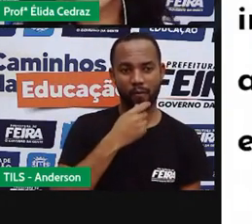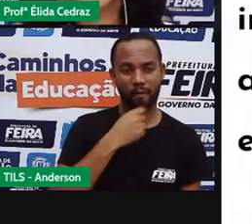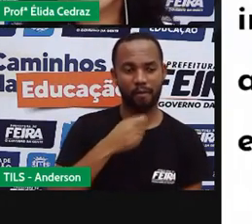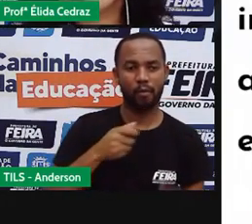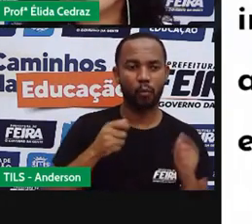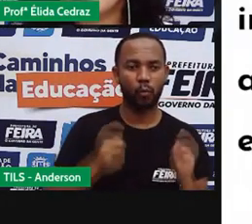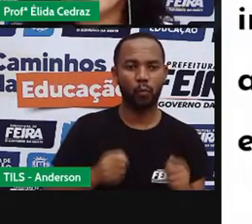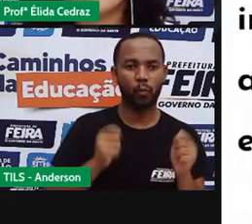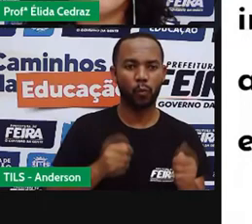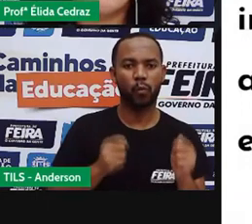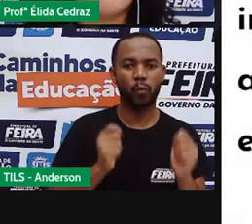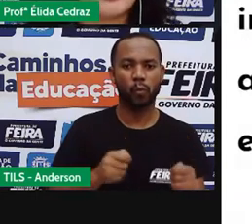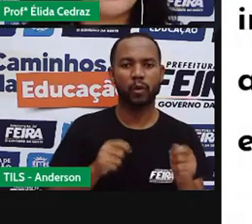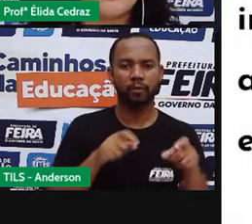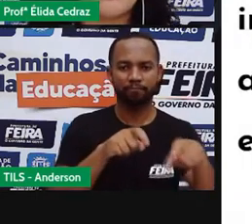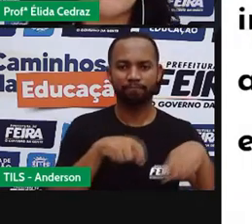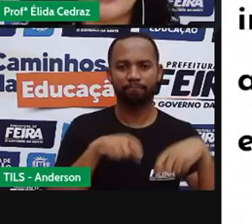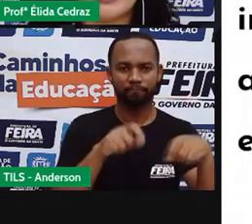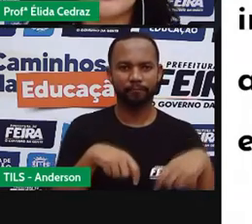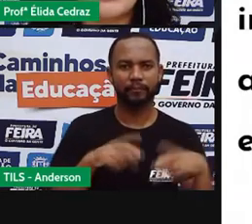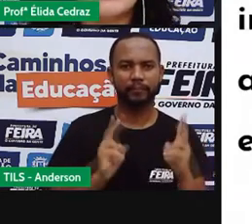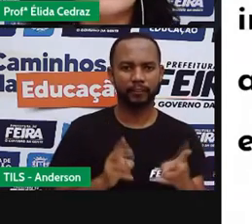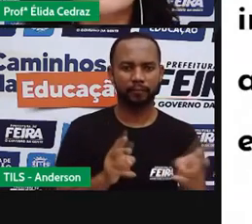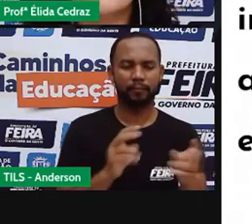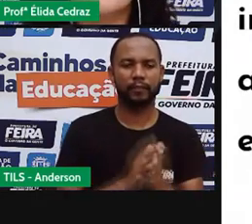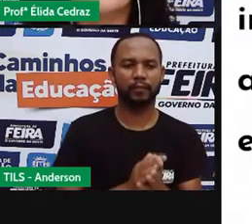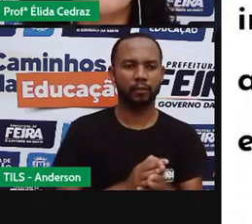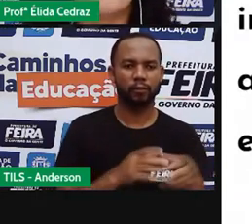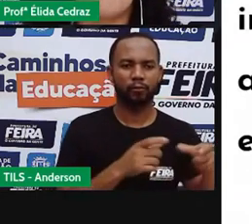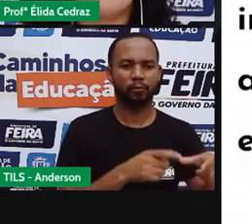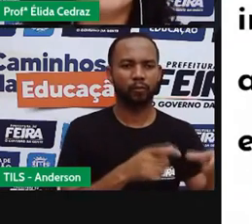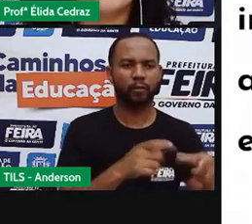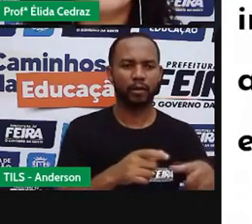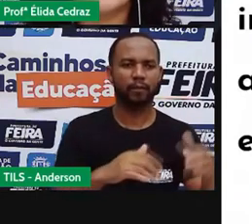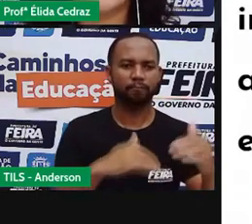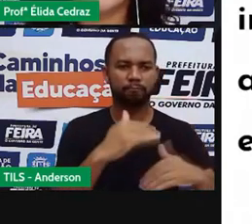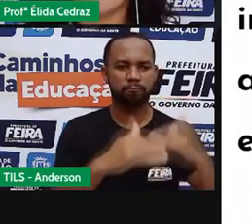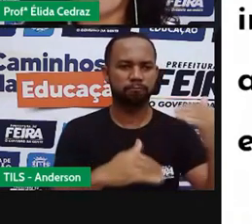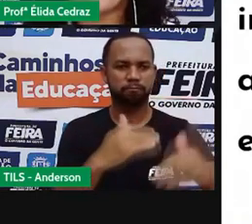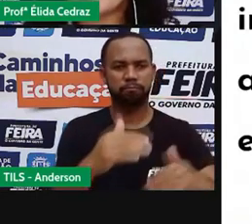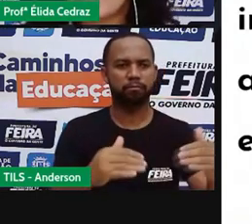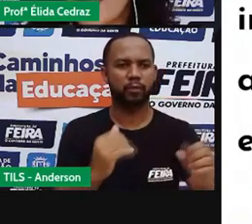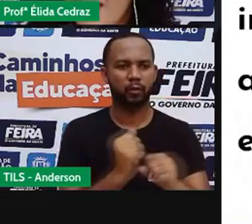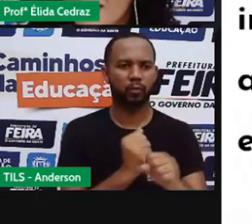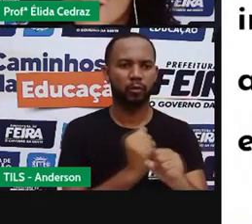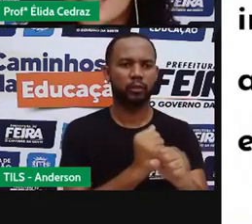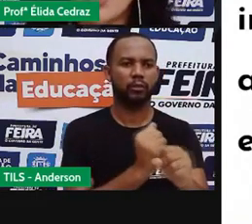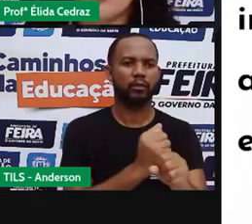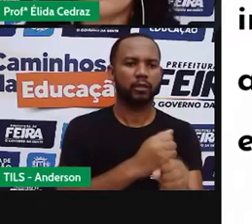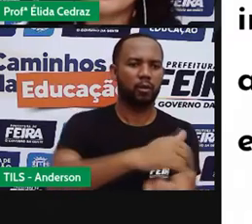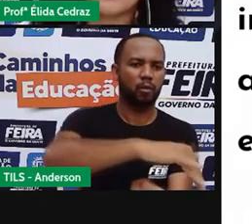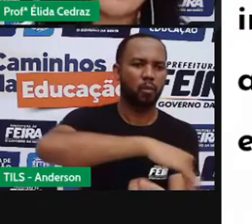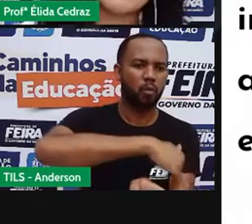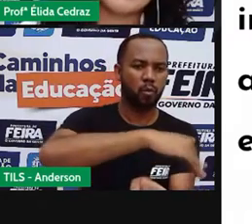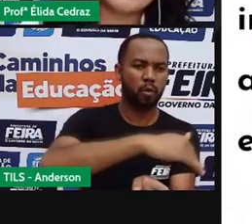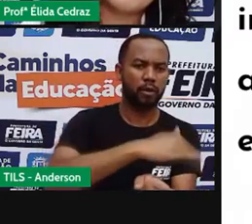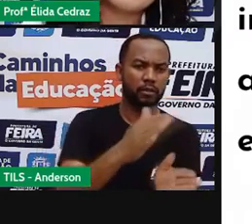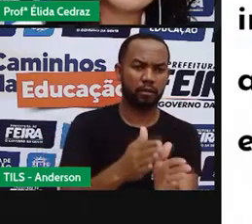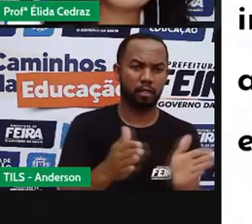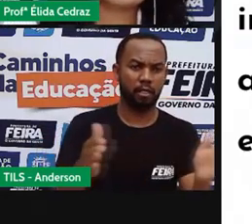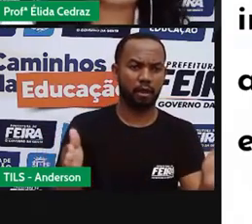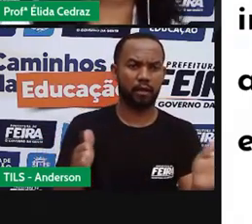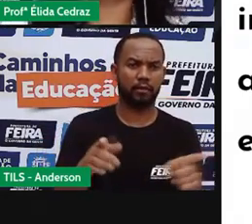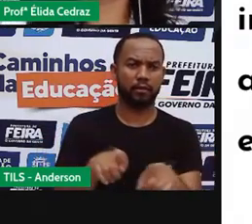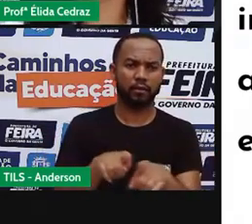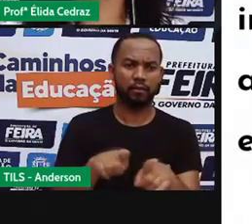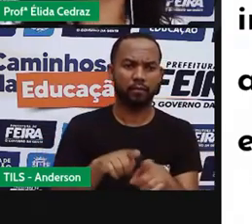Esse ritmo de desenvolvimento do povoado exigiu a construção de ruas largas, onde começaram a